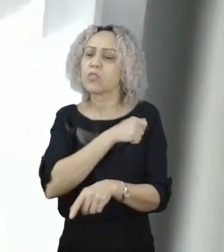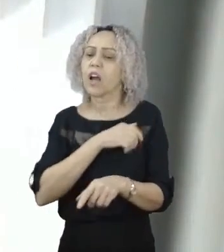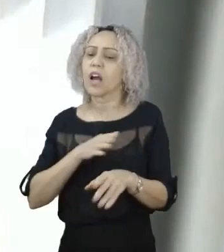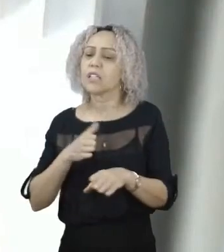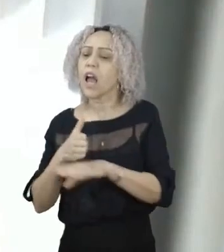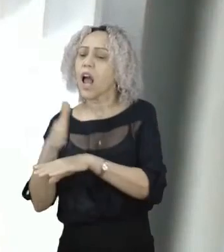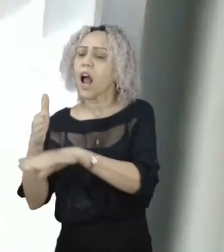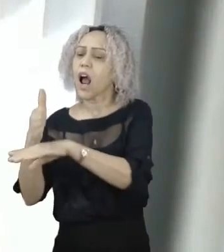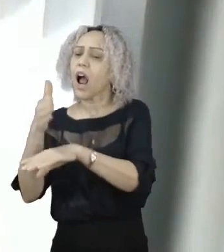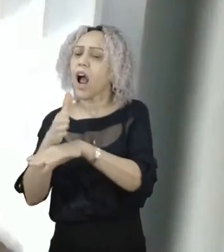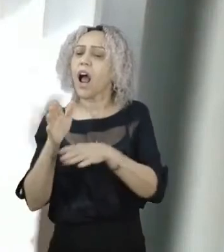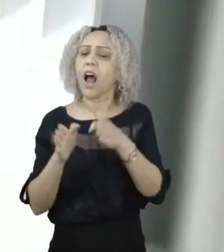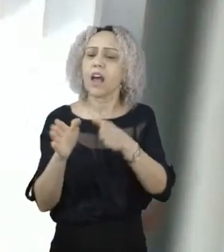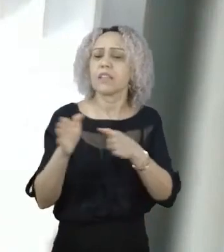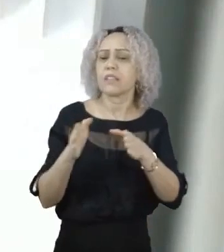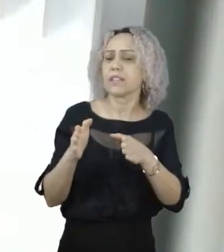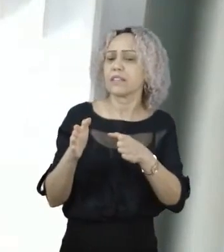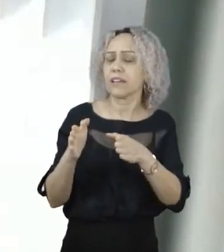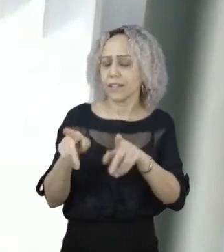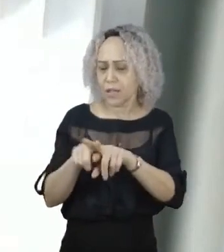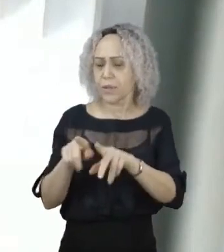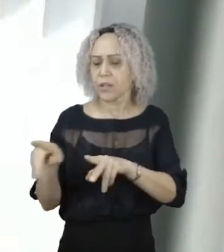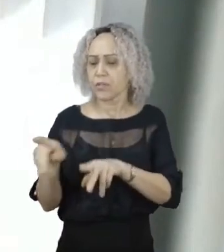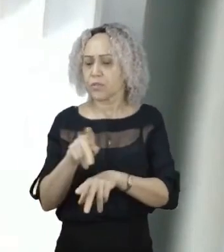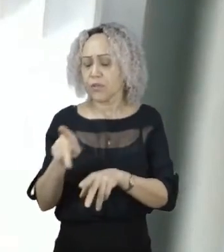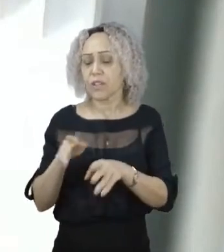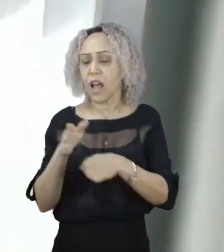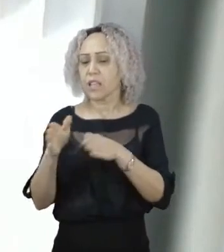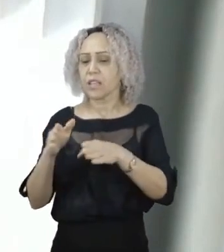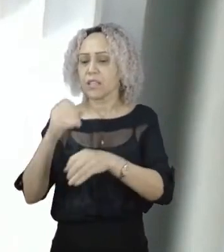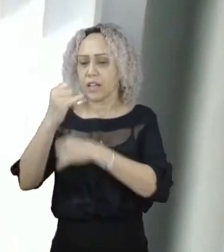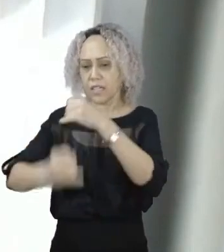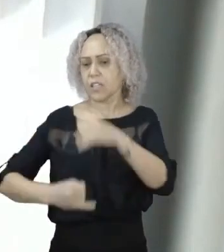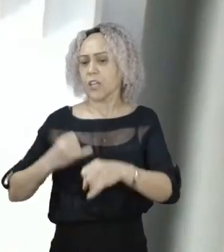nossos professores a esse mundo da internet.